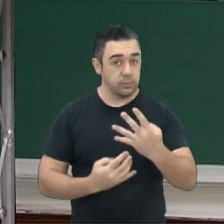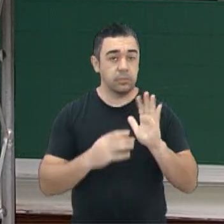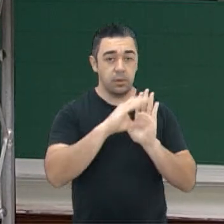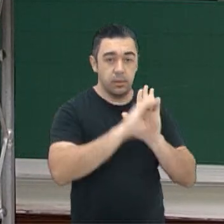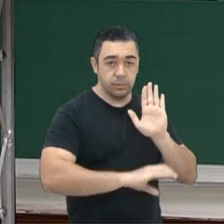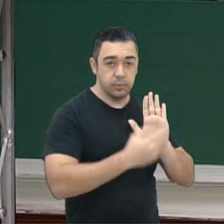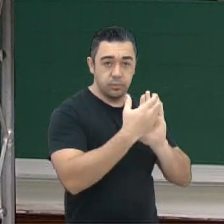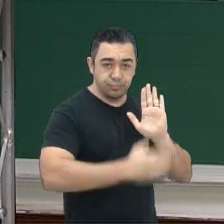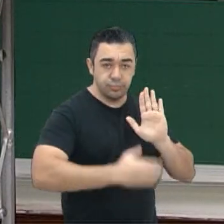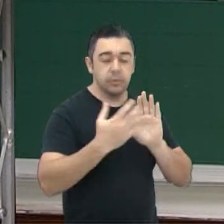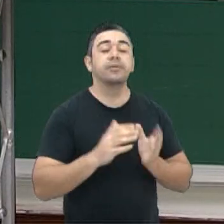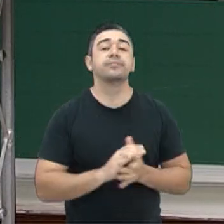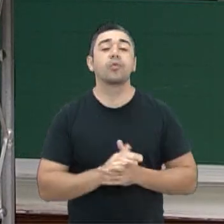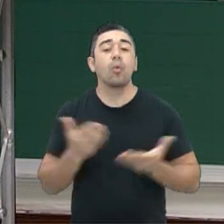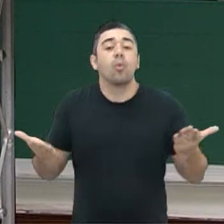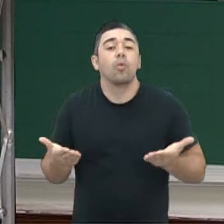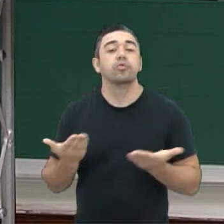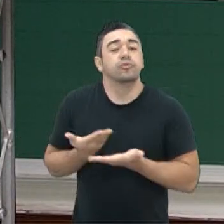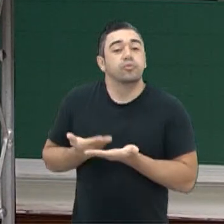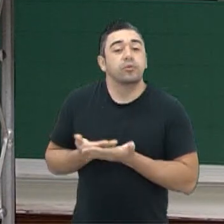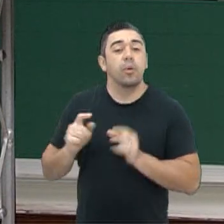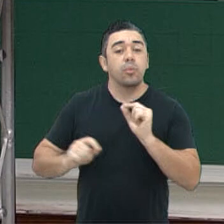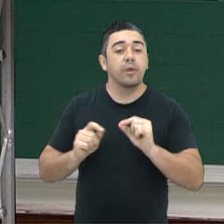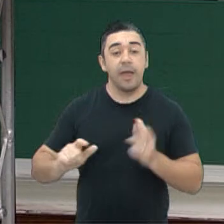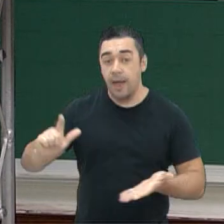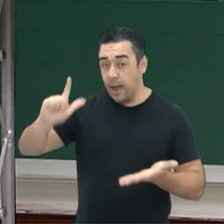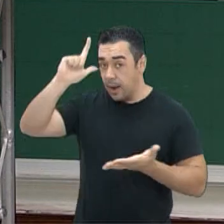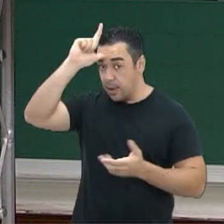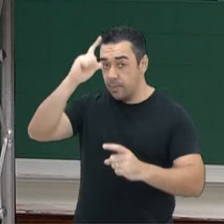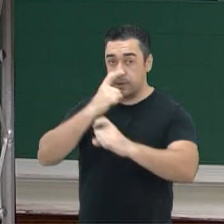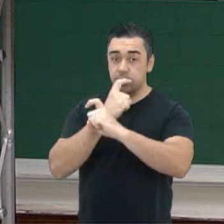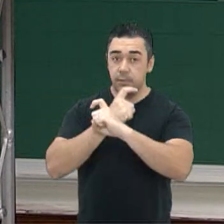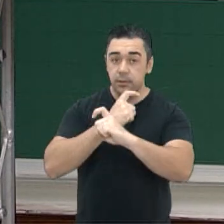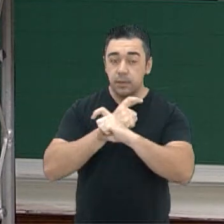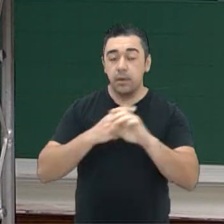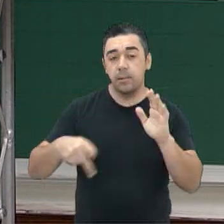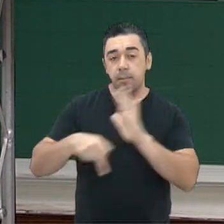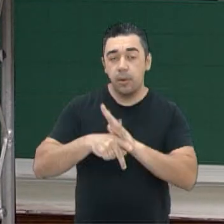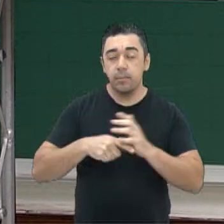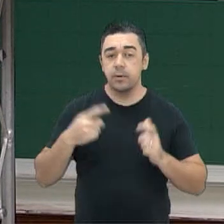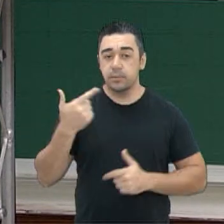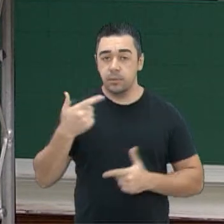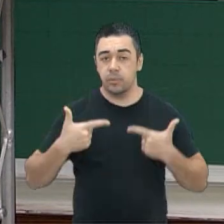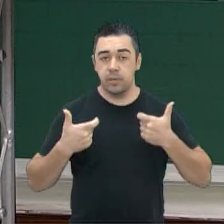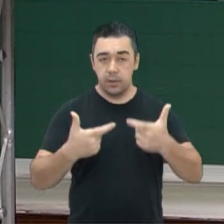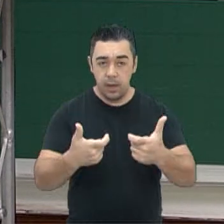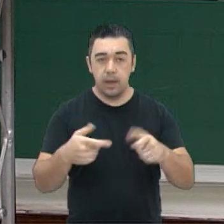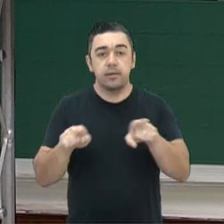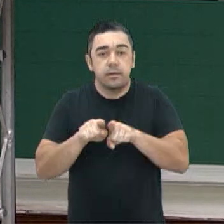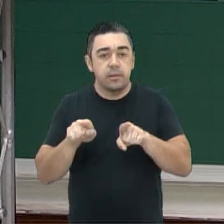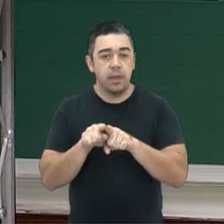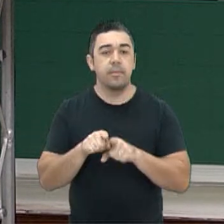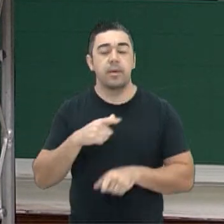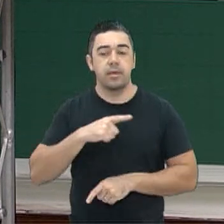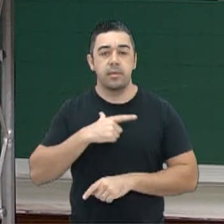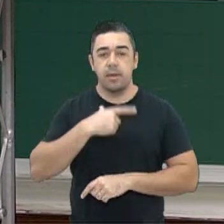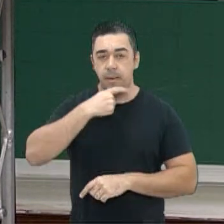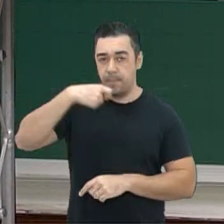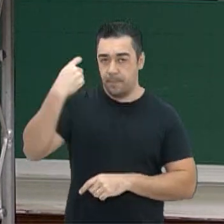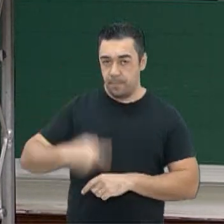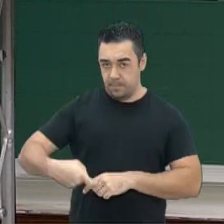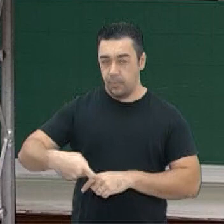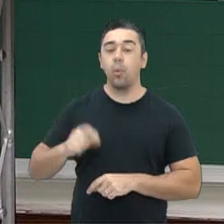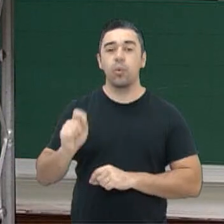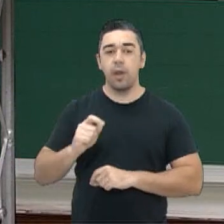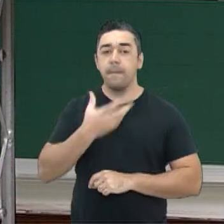vamos estudar a Alemanha nazista na Segunda Guerra Mundial e a famosa batalha, Operação Barbarossa, a famosa batalha